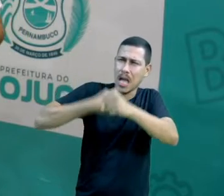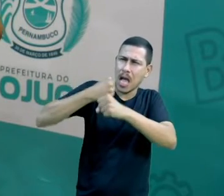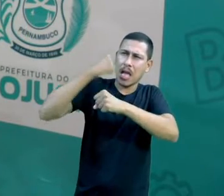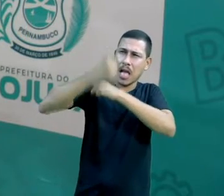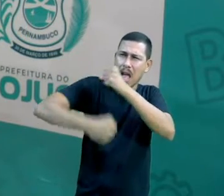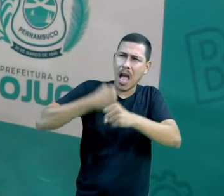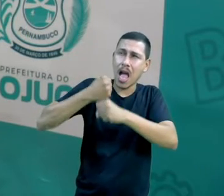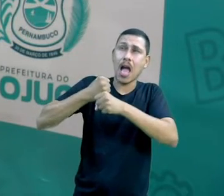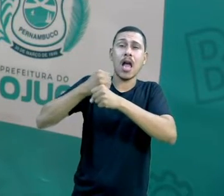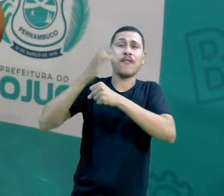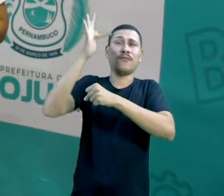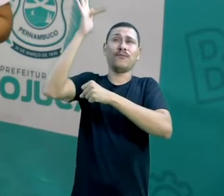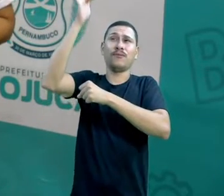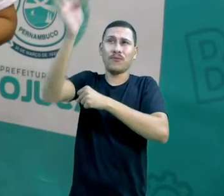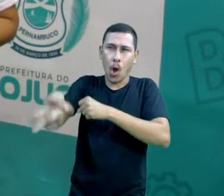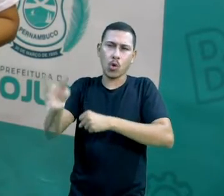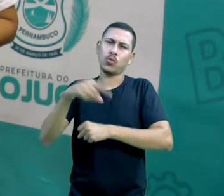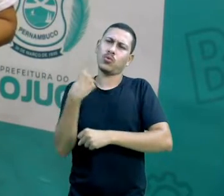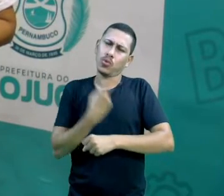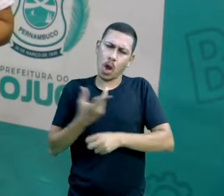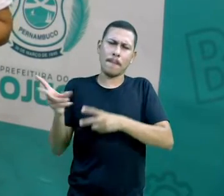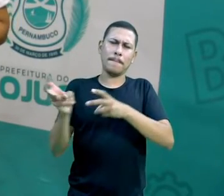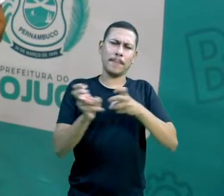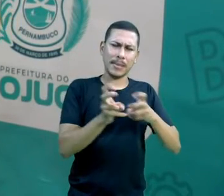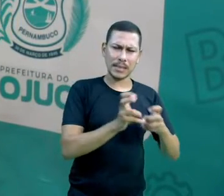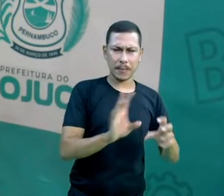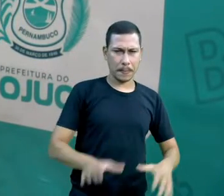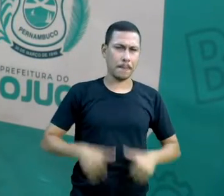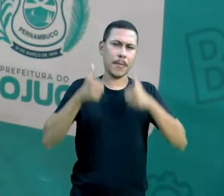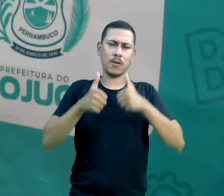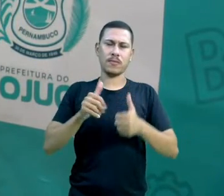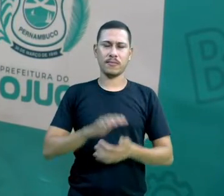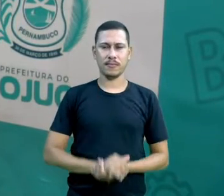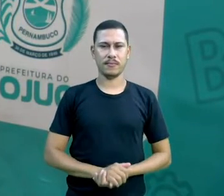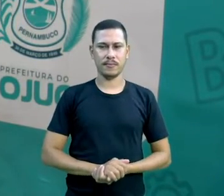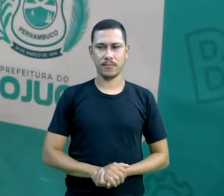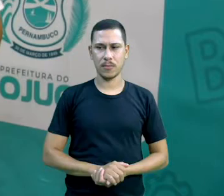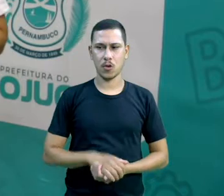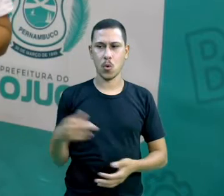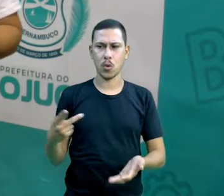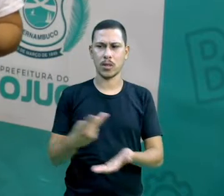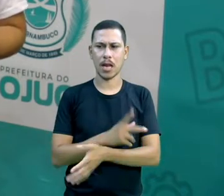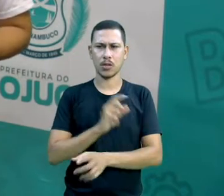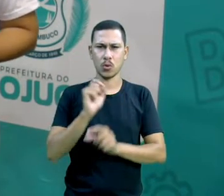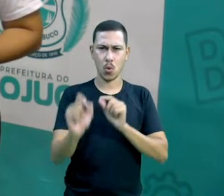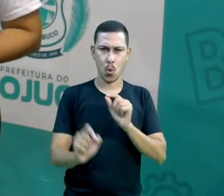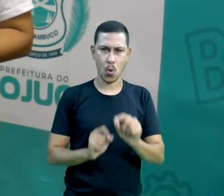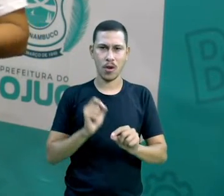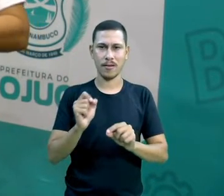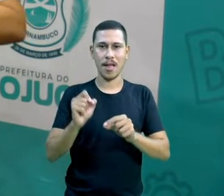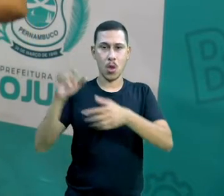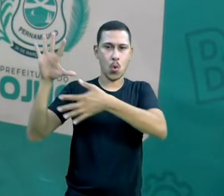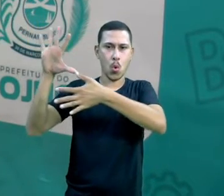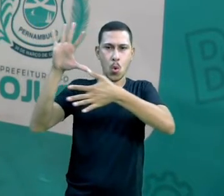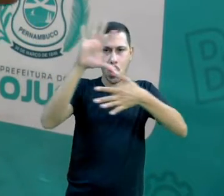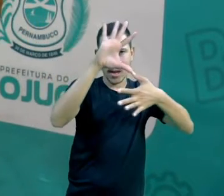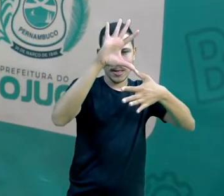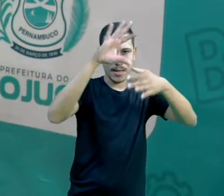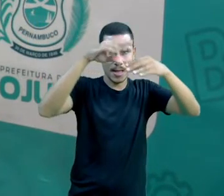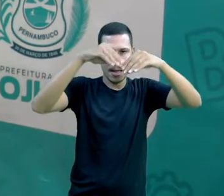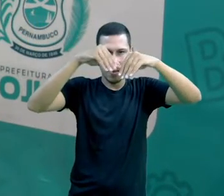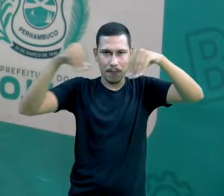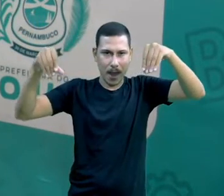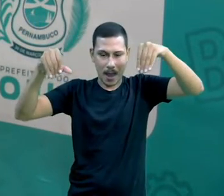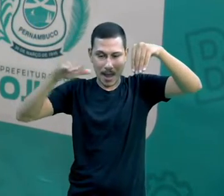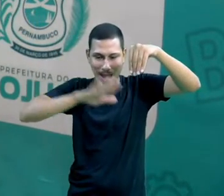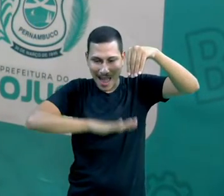gente vai sentir isso realmente, tá? Então o que é que acontece? Abaixo dos continentes, ou seja, abaixo da